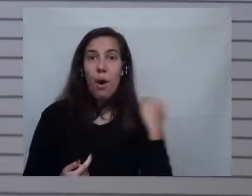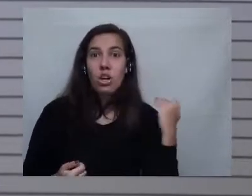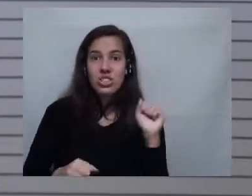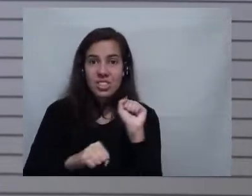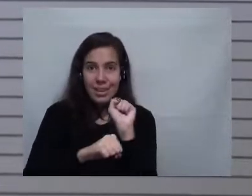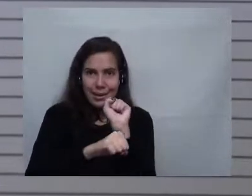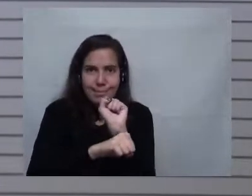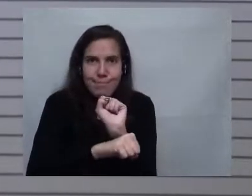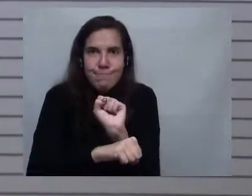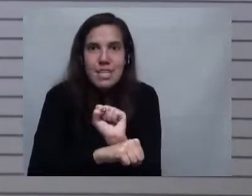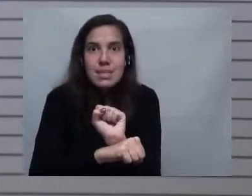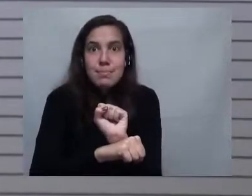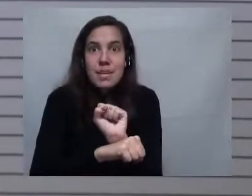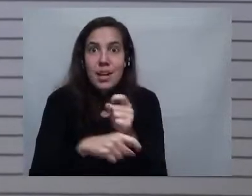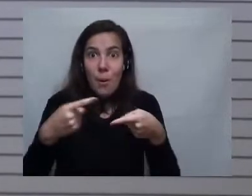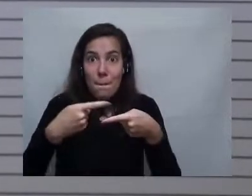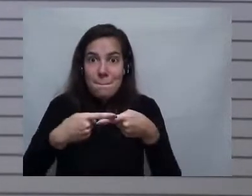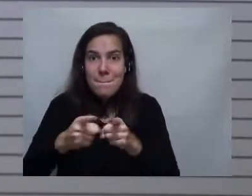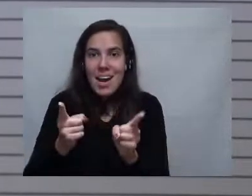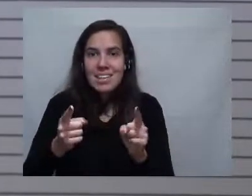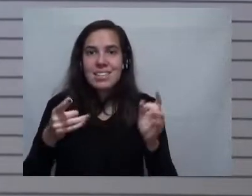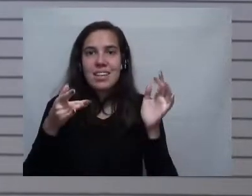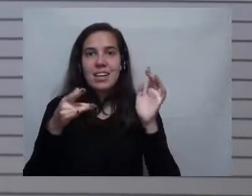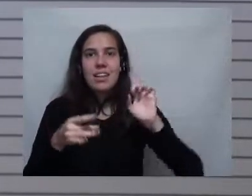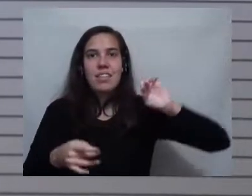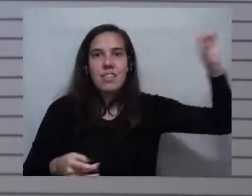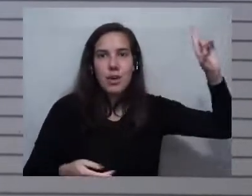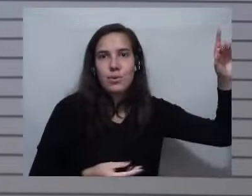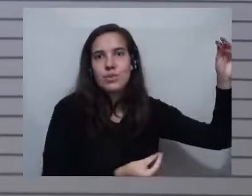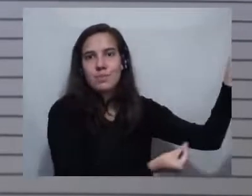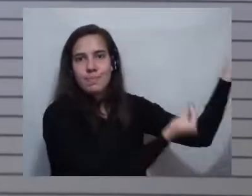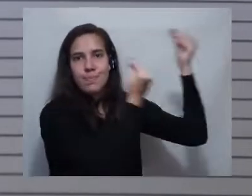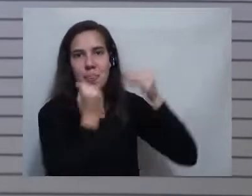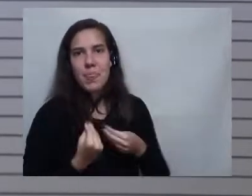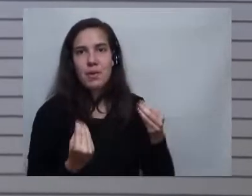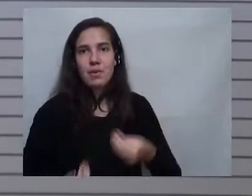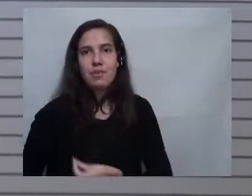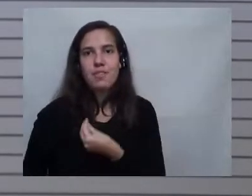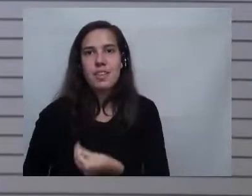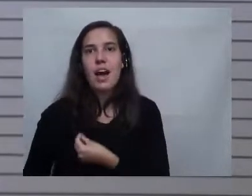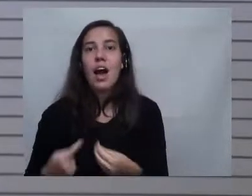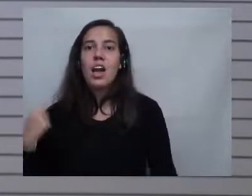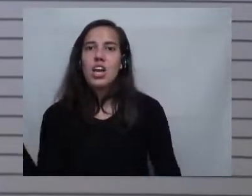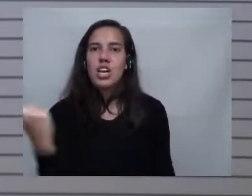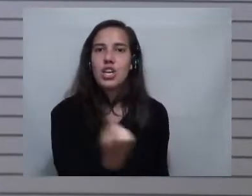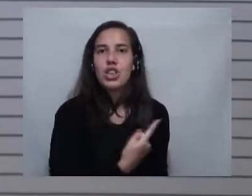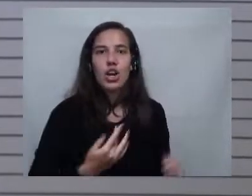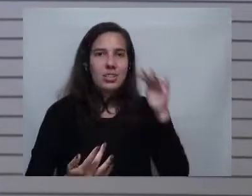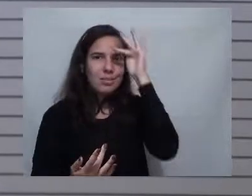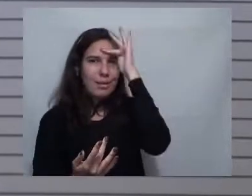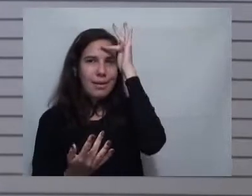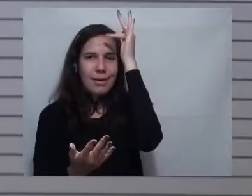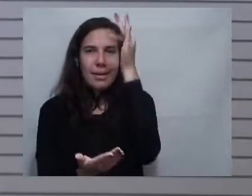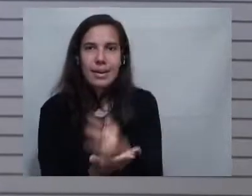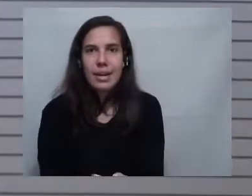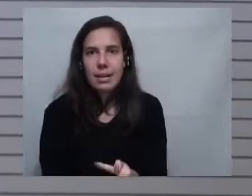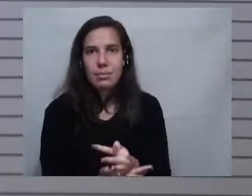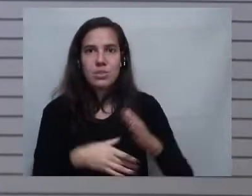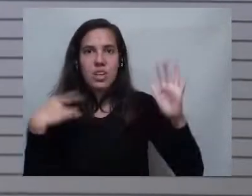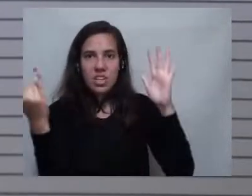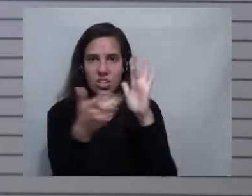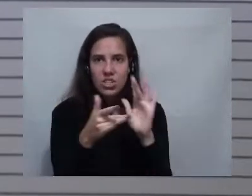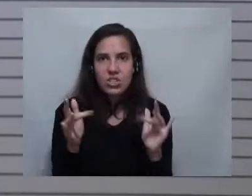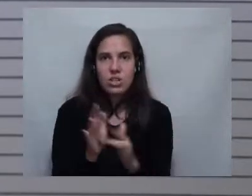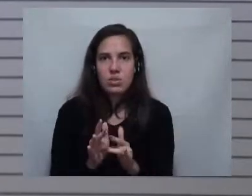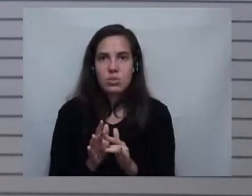Oi e o senhor te trouxe a vida e é por isso que você tem que crer no senhor Jesus e parar de